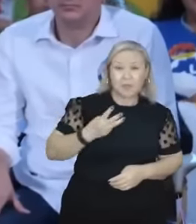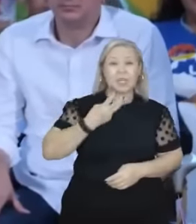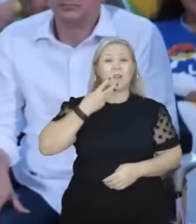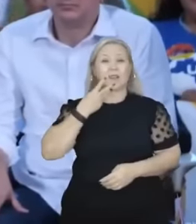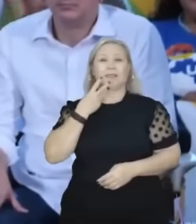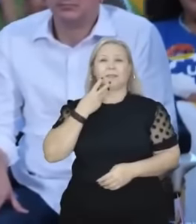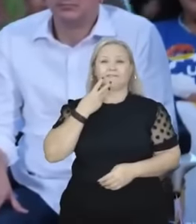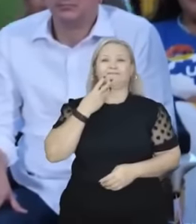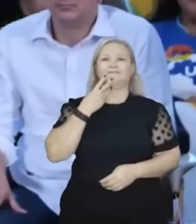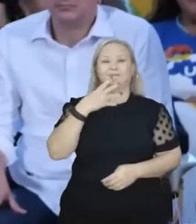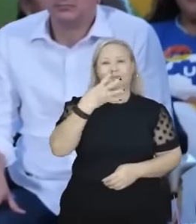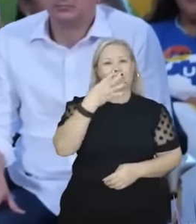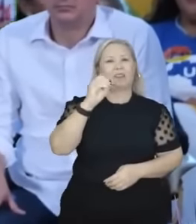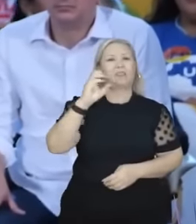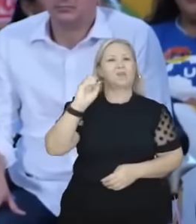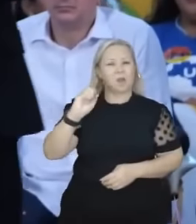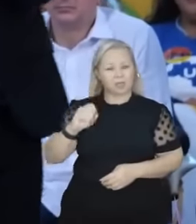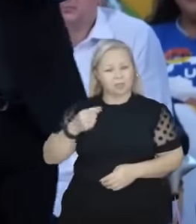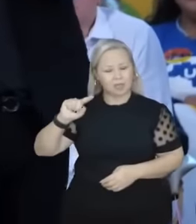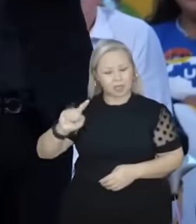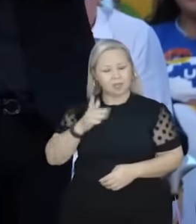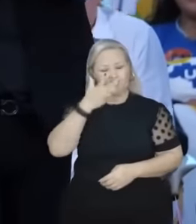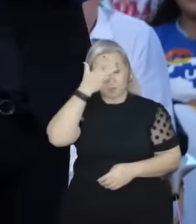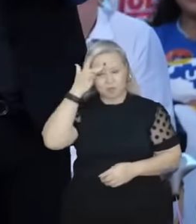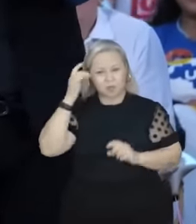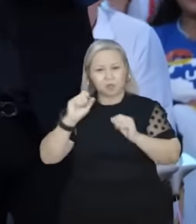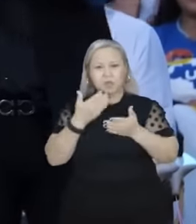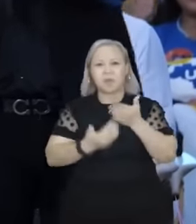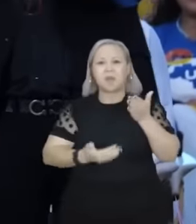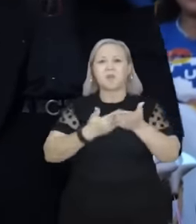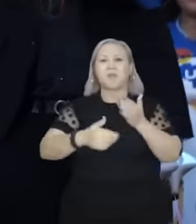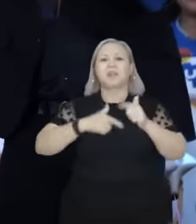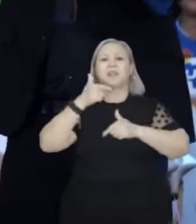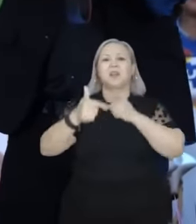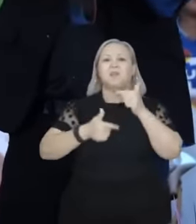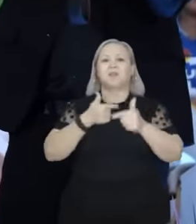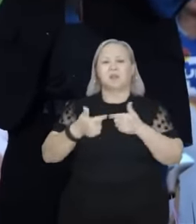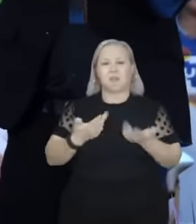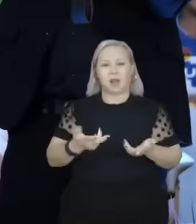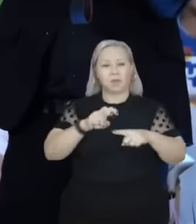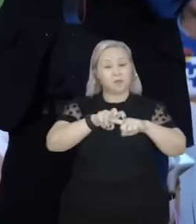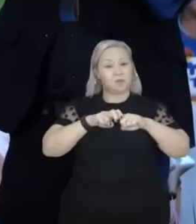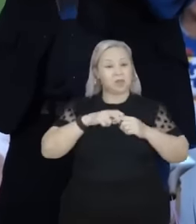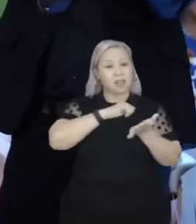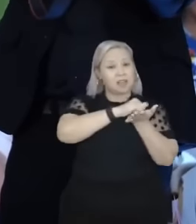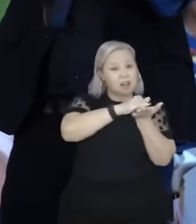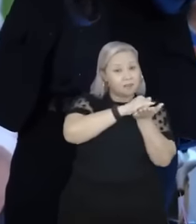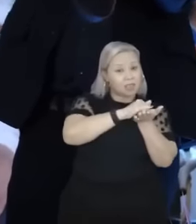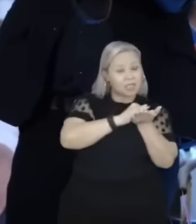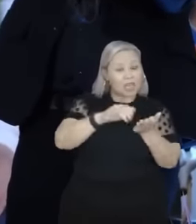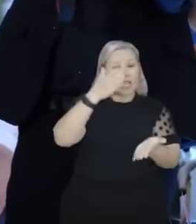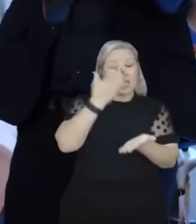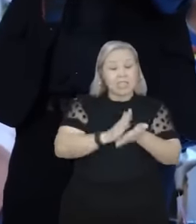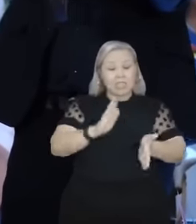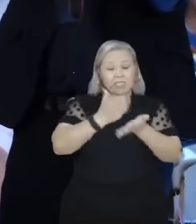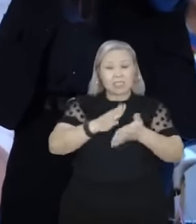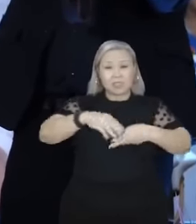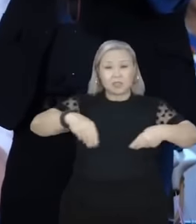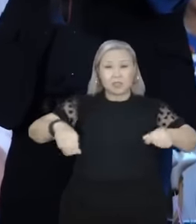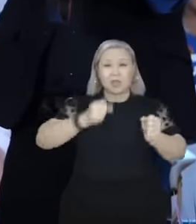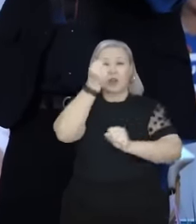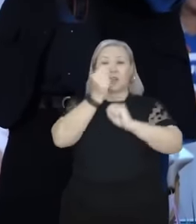4 milhões e 400 mil pessoas perderam o emprego por conta da Lava Jato. Eles destruíram a indústria de óleo e gás nesse país.